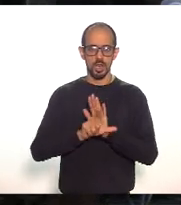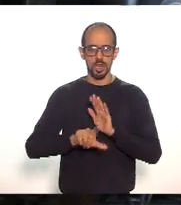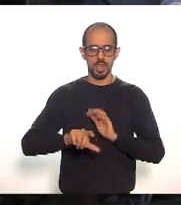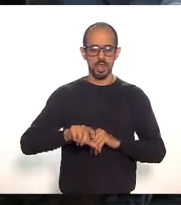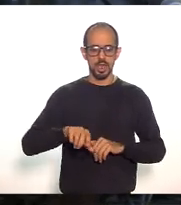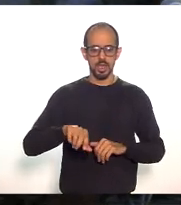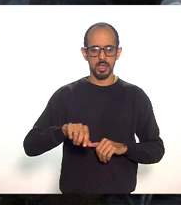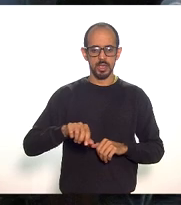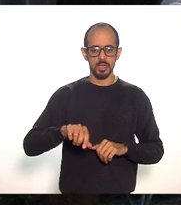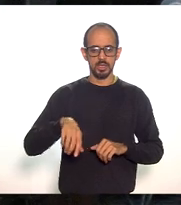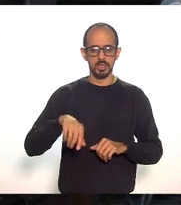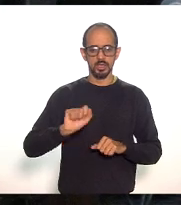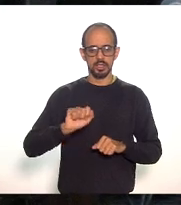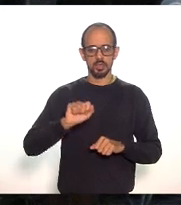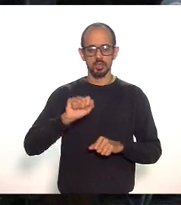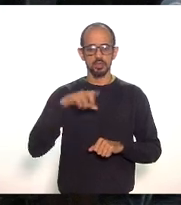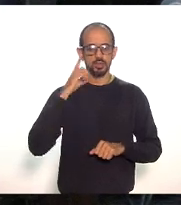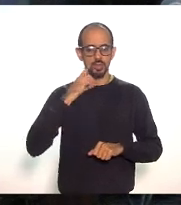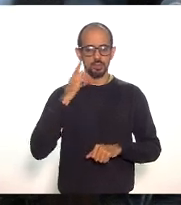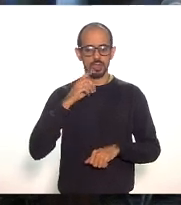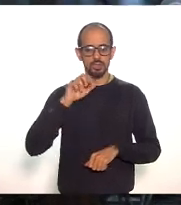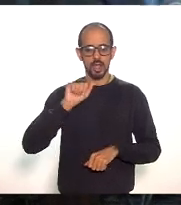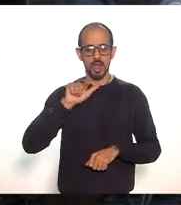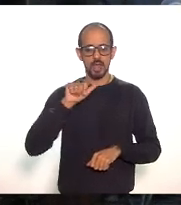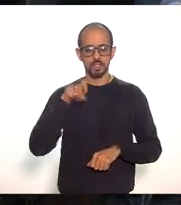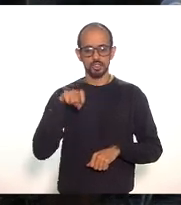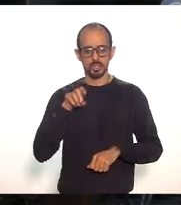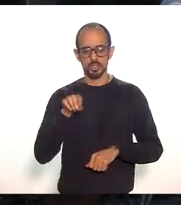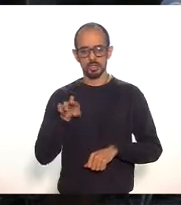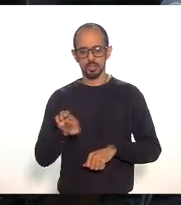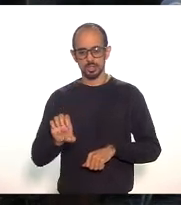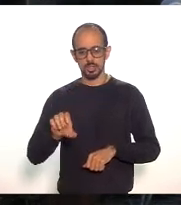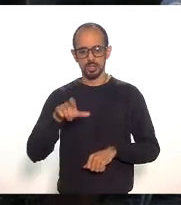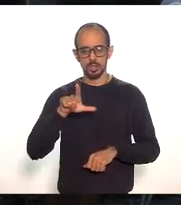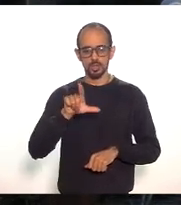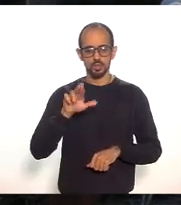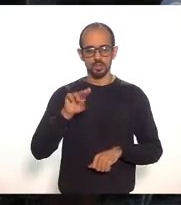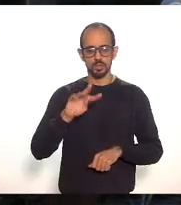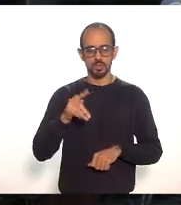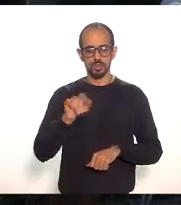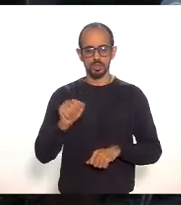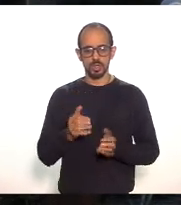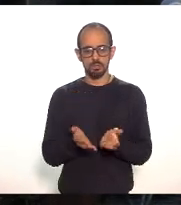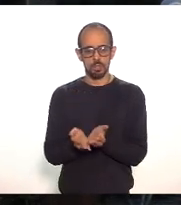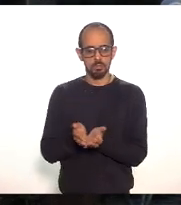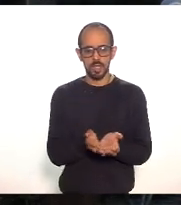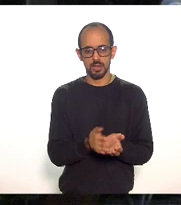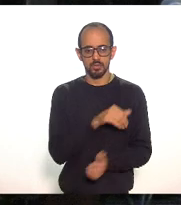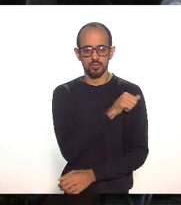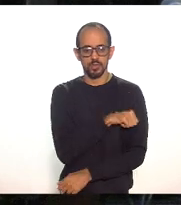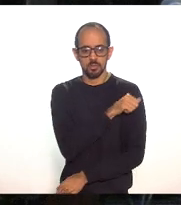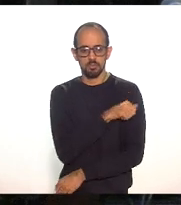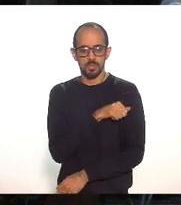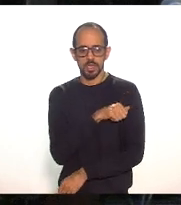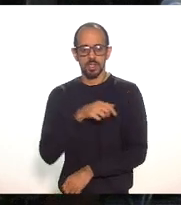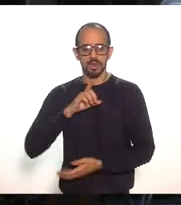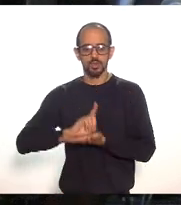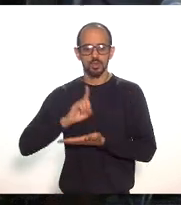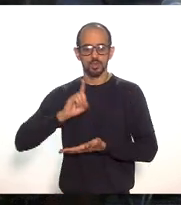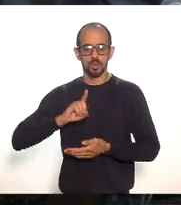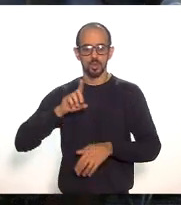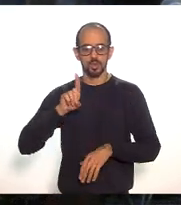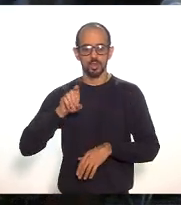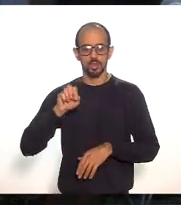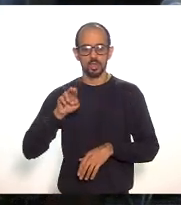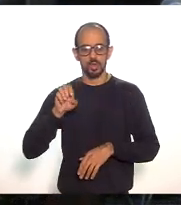autoria do deputado Alexandre Knoploch, Lucinha, Bebeto, Firmeira Regiane, Márcio Canela, doutor Deodalto e Léo